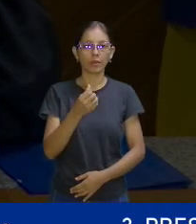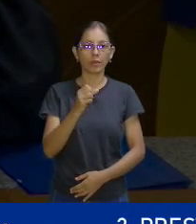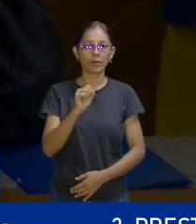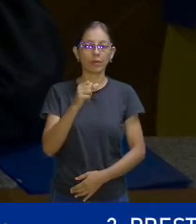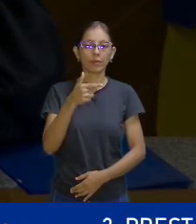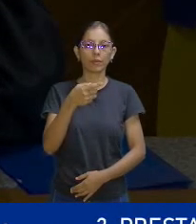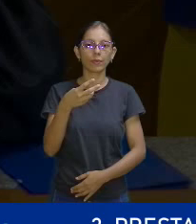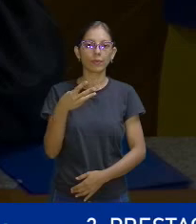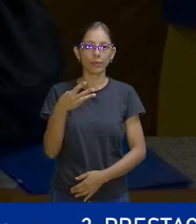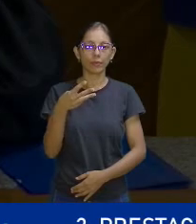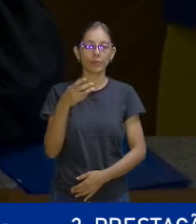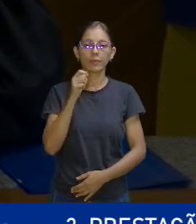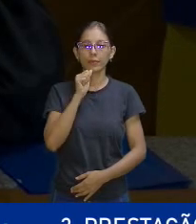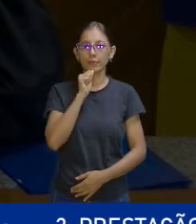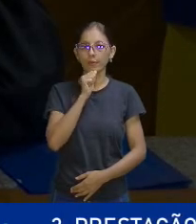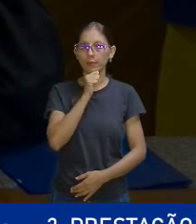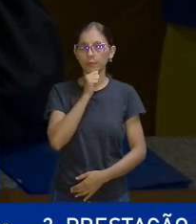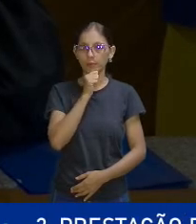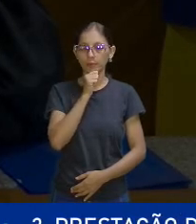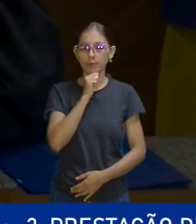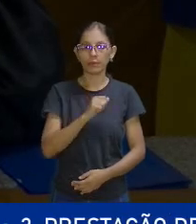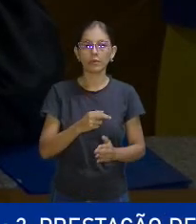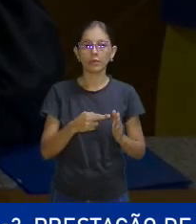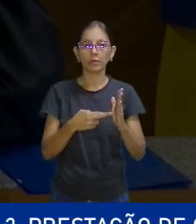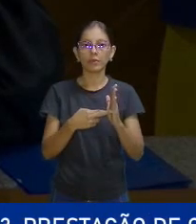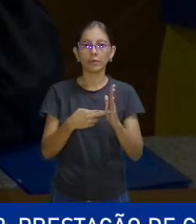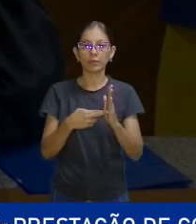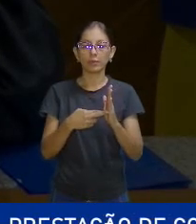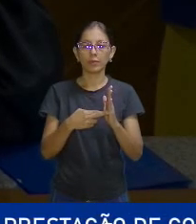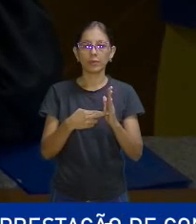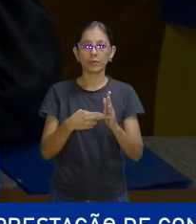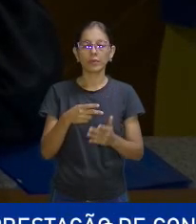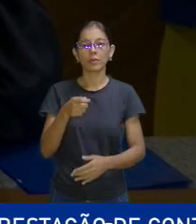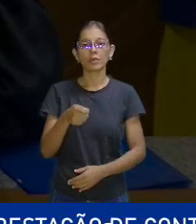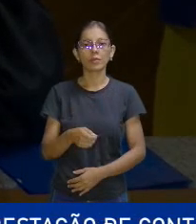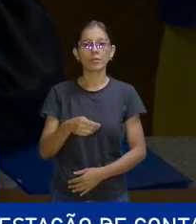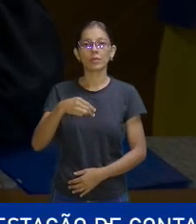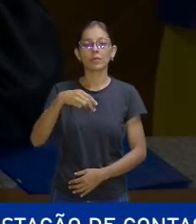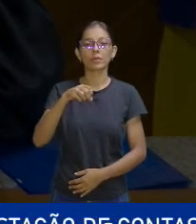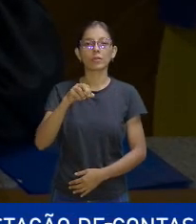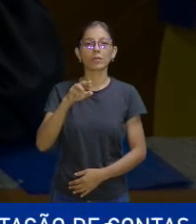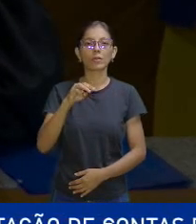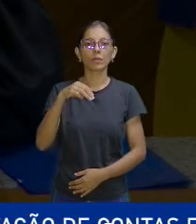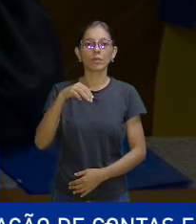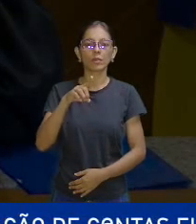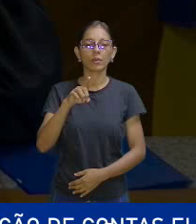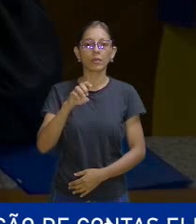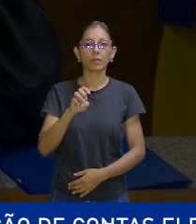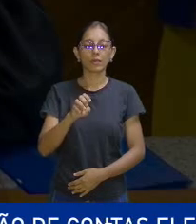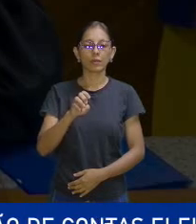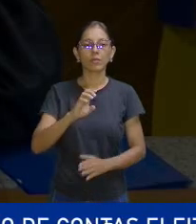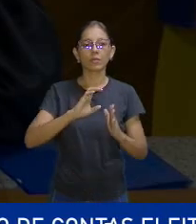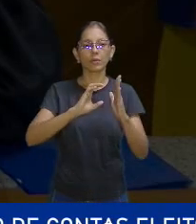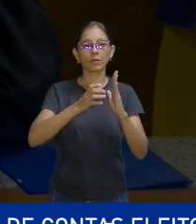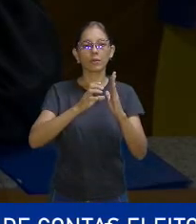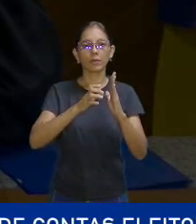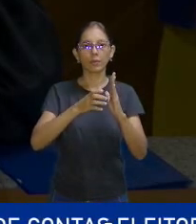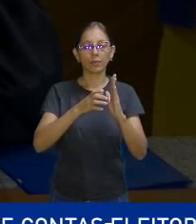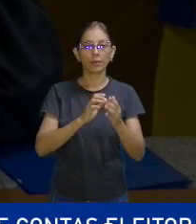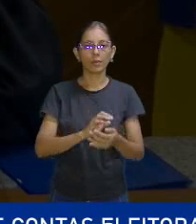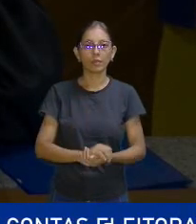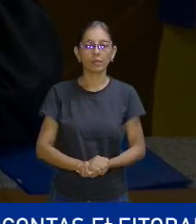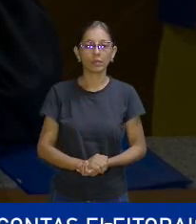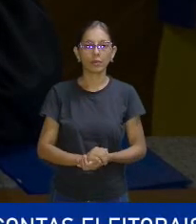0600-6823, origem Macapá, relator juiz Normando de Souza, interessado Partido da Social